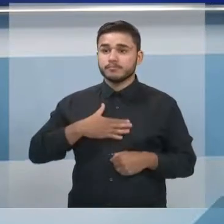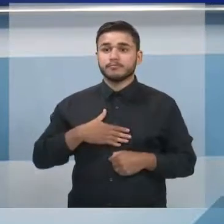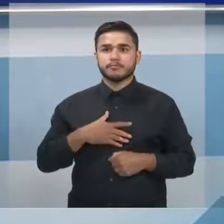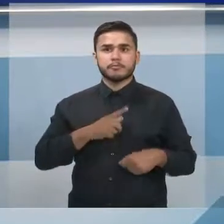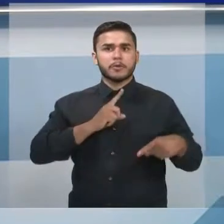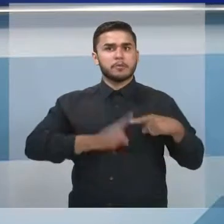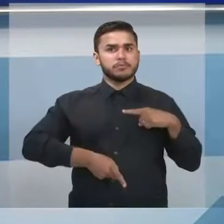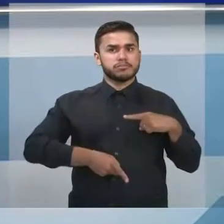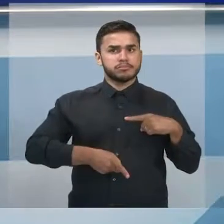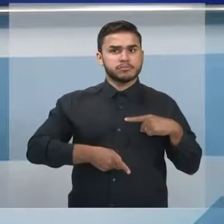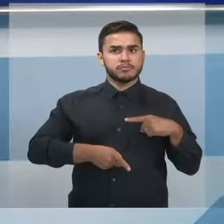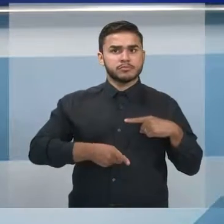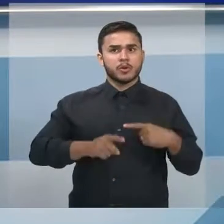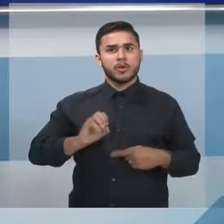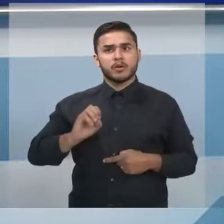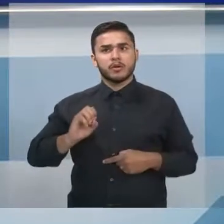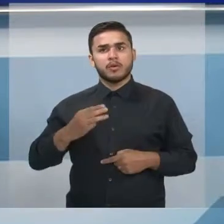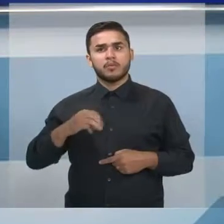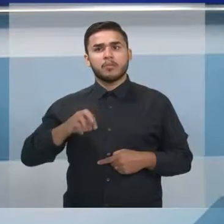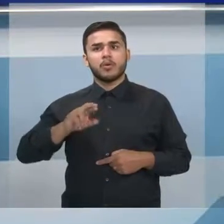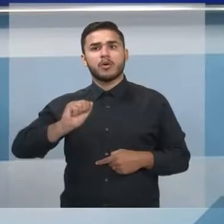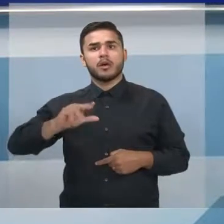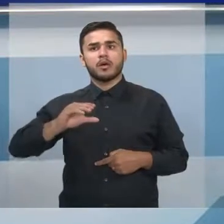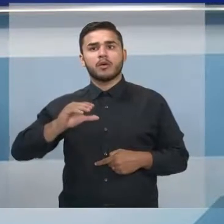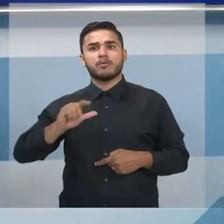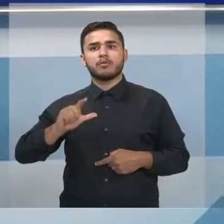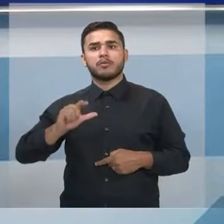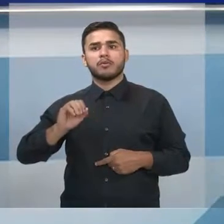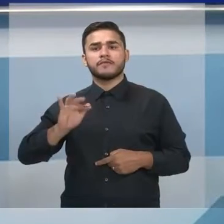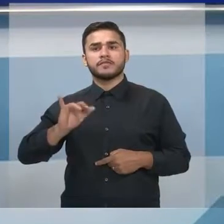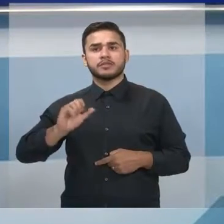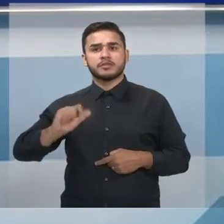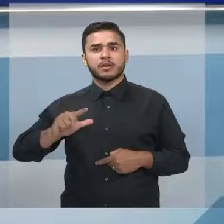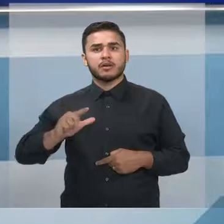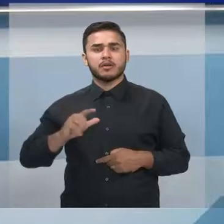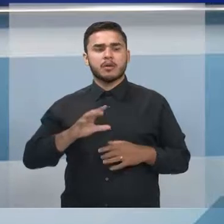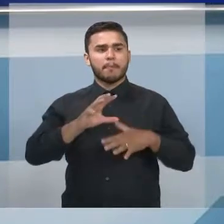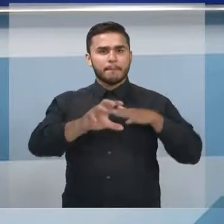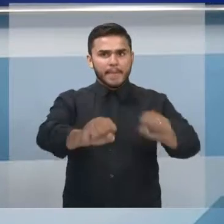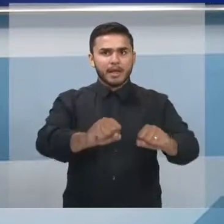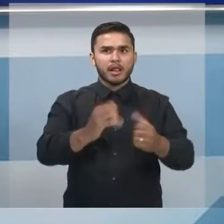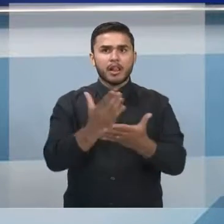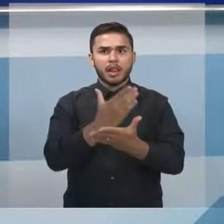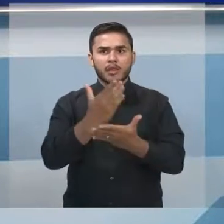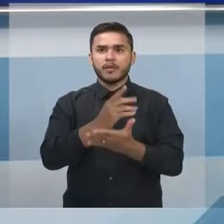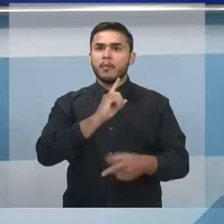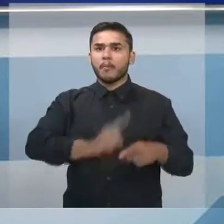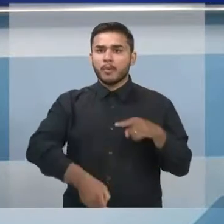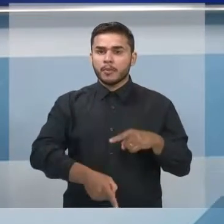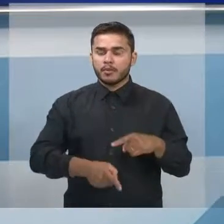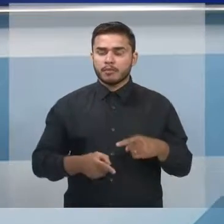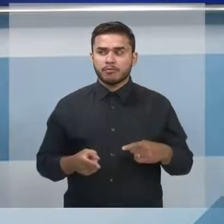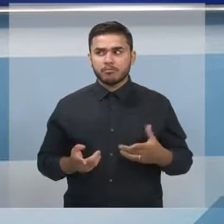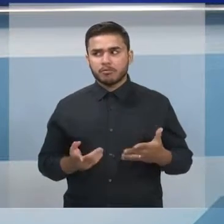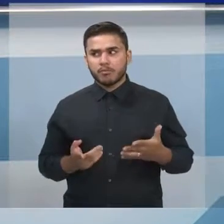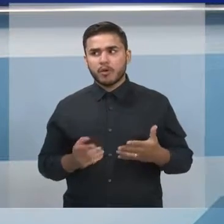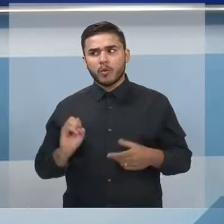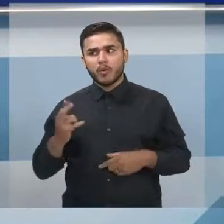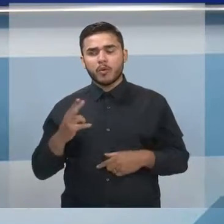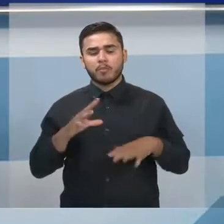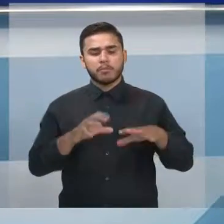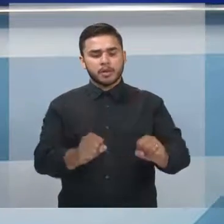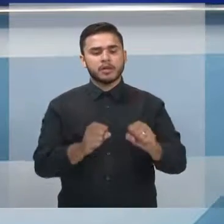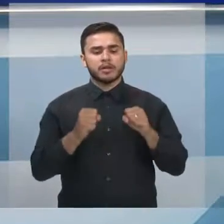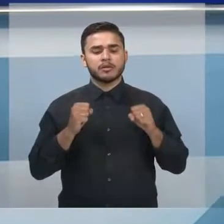colocar censura ou moral oficial pelo Estado. Recolhimento de material didático em